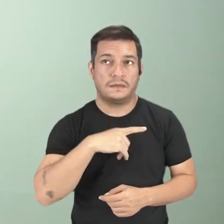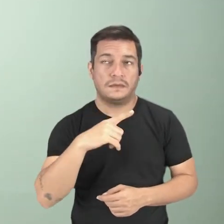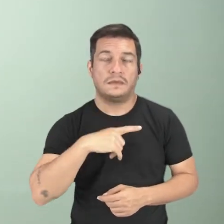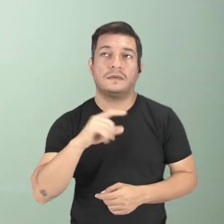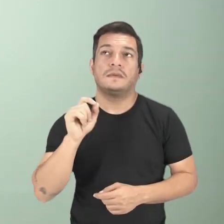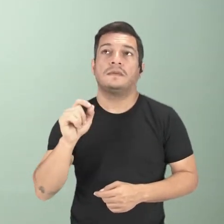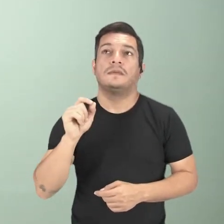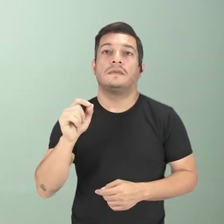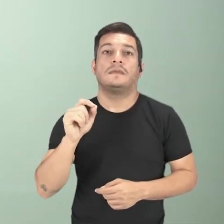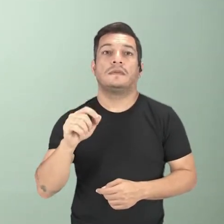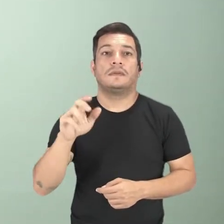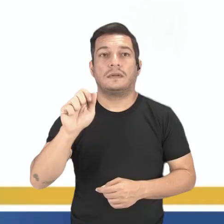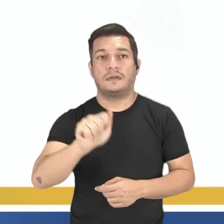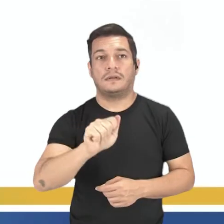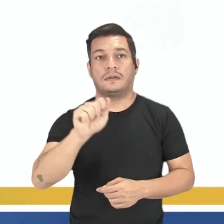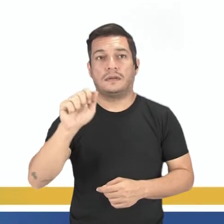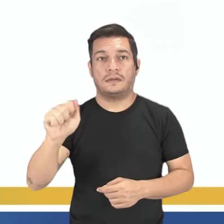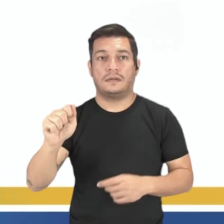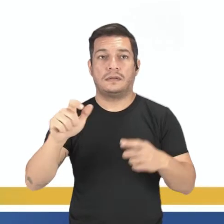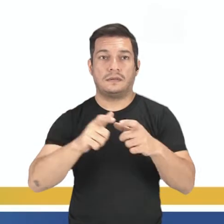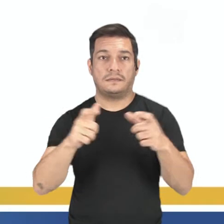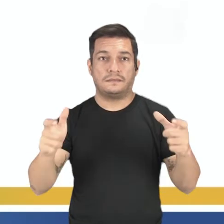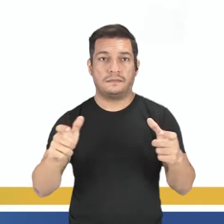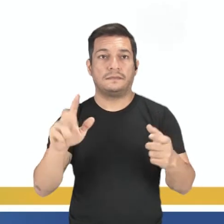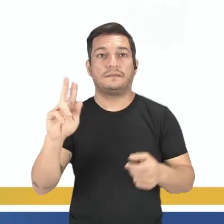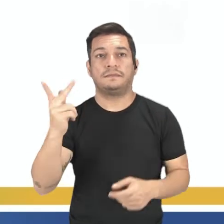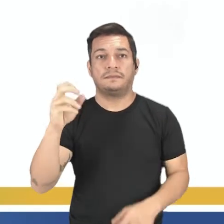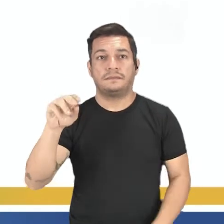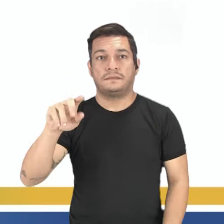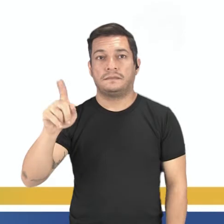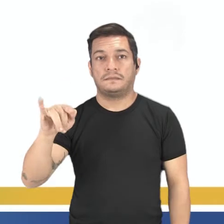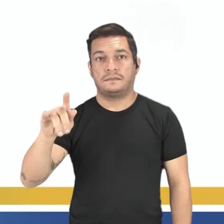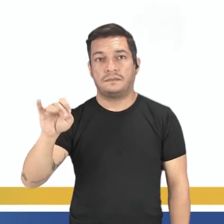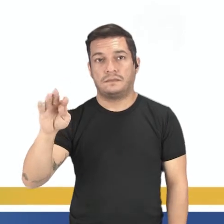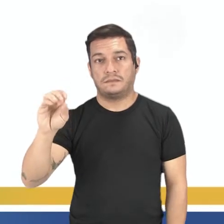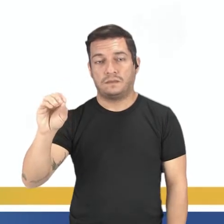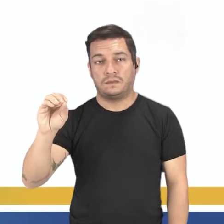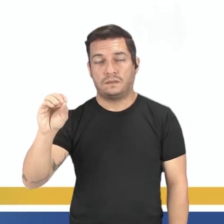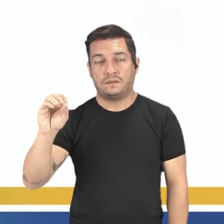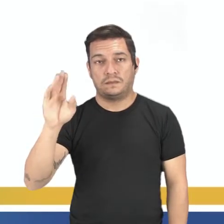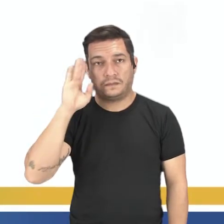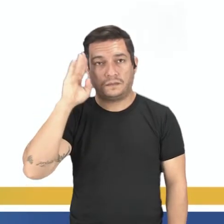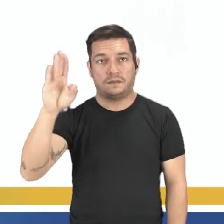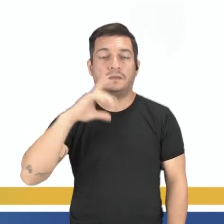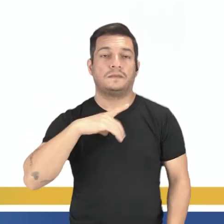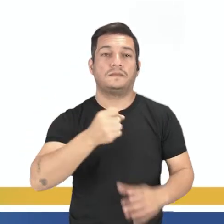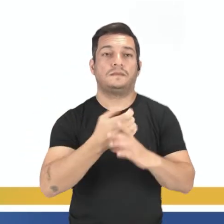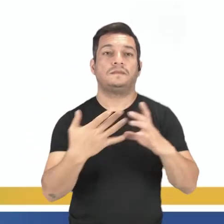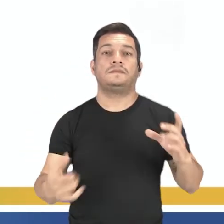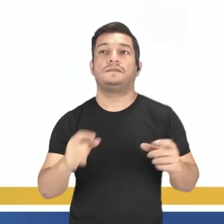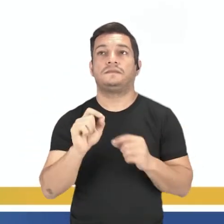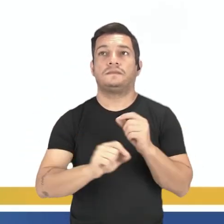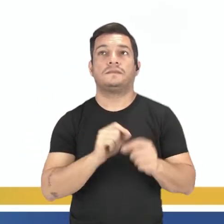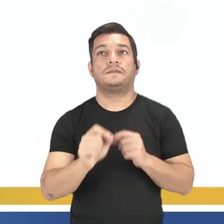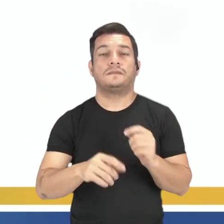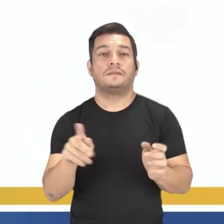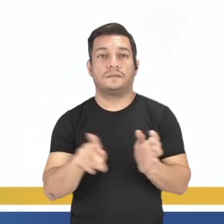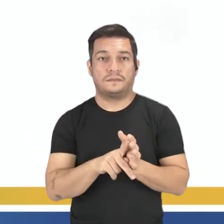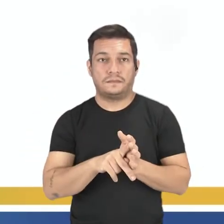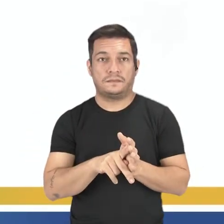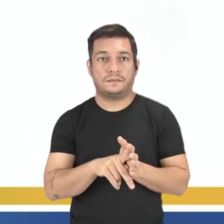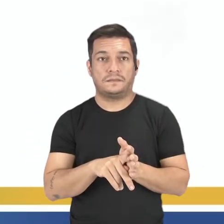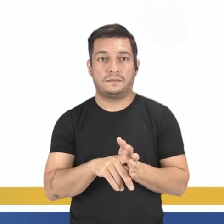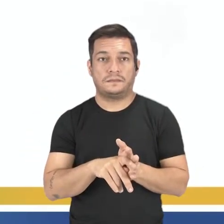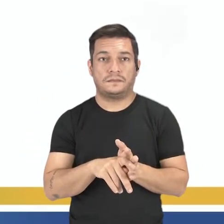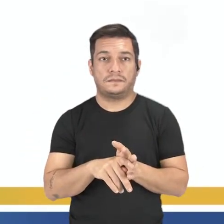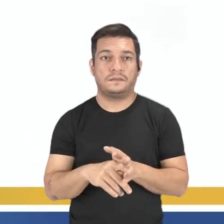tem um azão, a gente vai ter um homozigoto dominante, onde aquela característica vai ser própria, vai